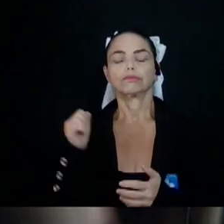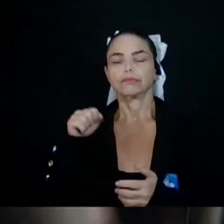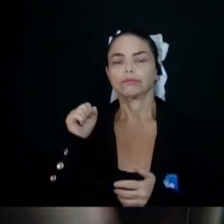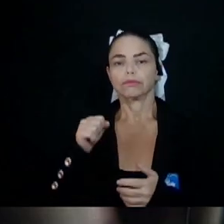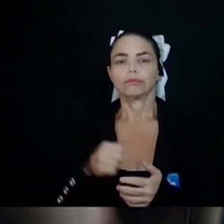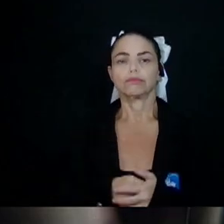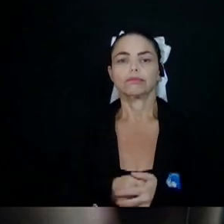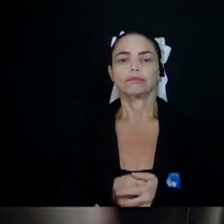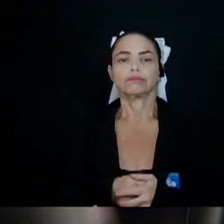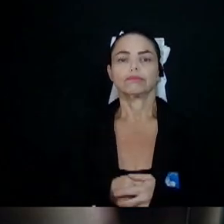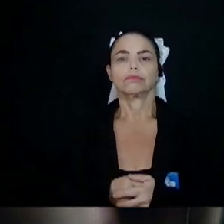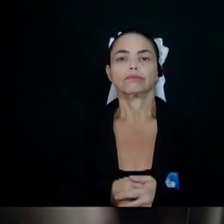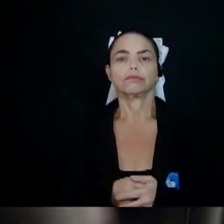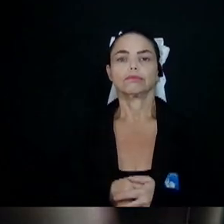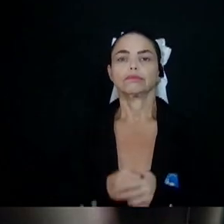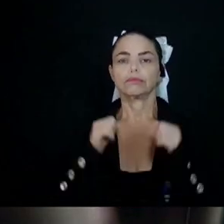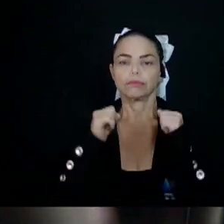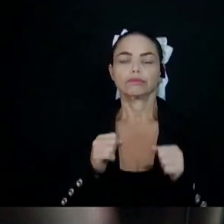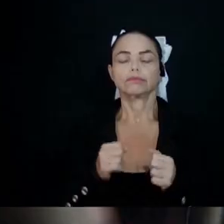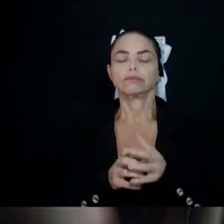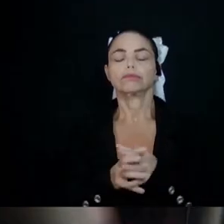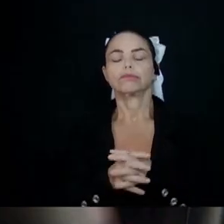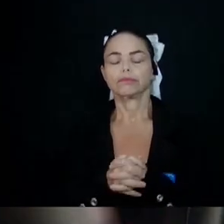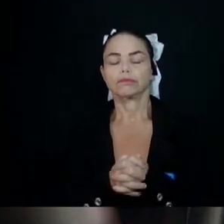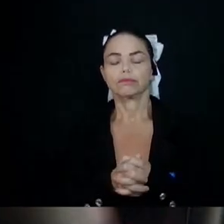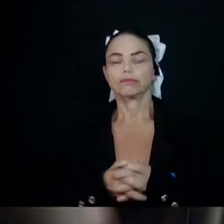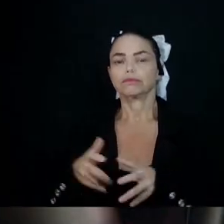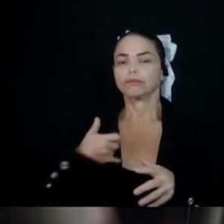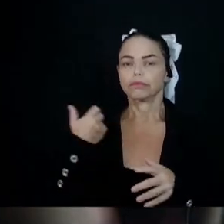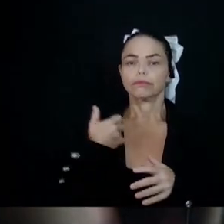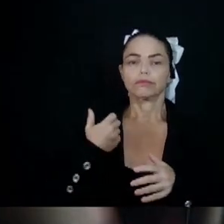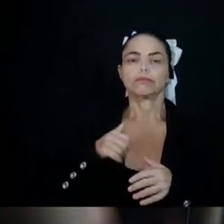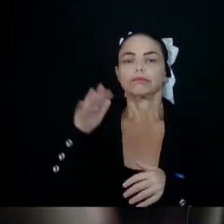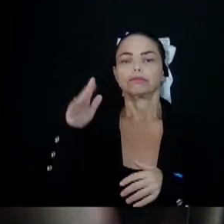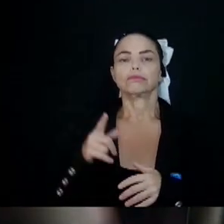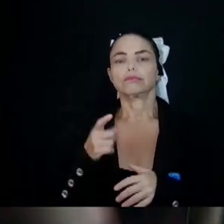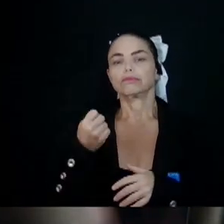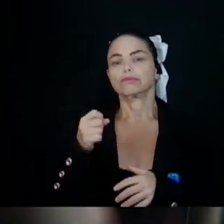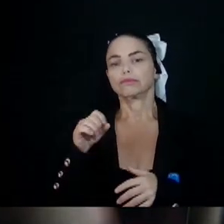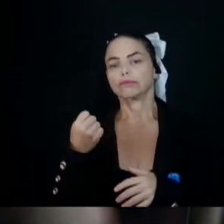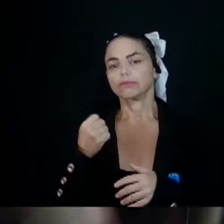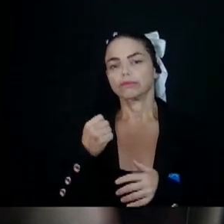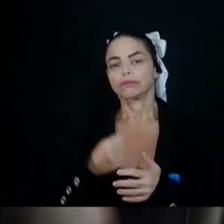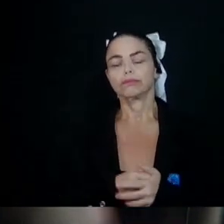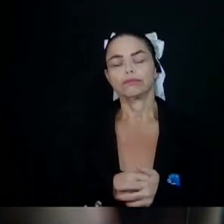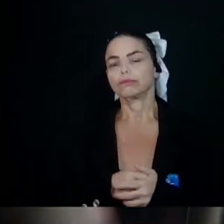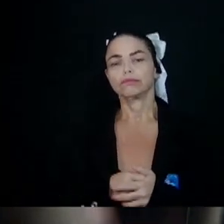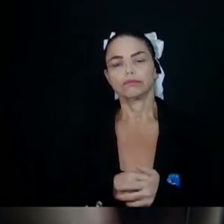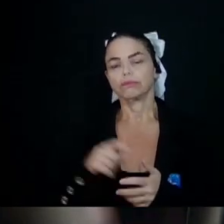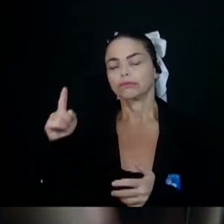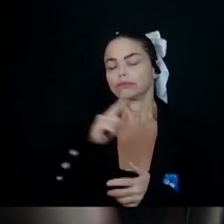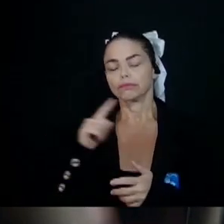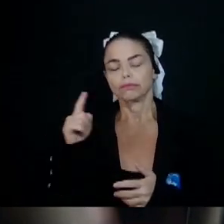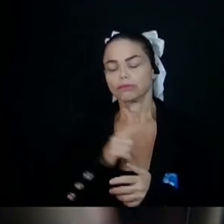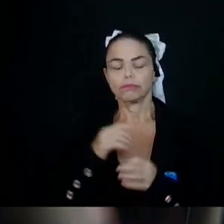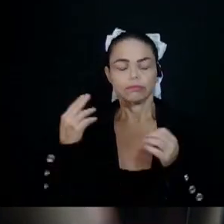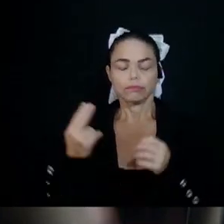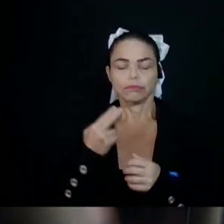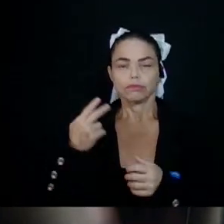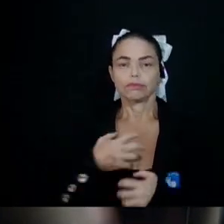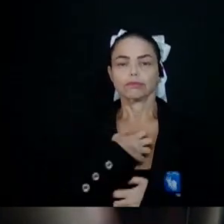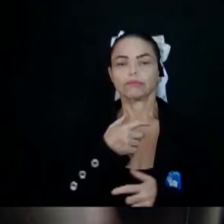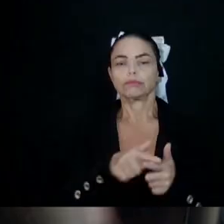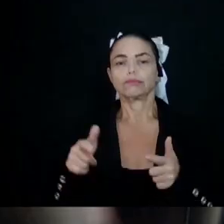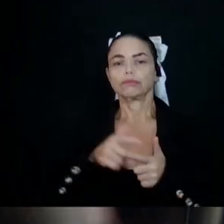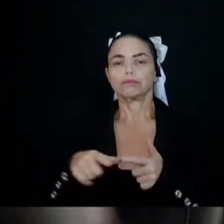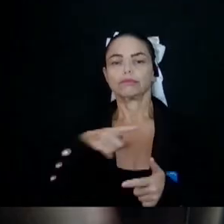certeza. Pode colocar a idade lá que é maior, mas não vai fugir das questões emocionais que